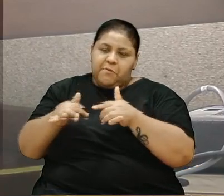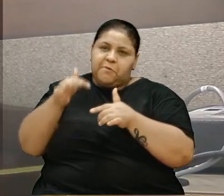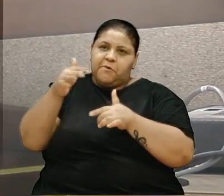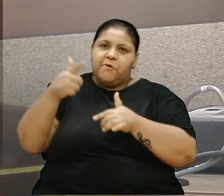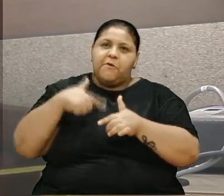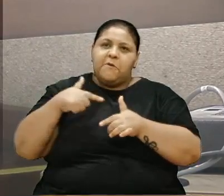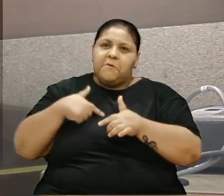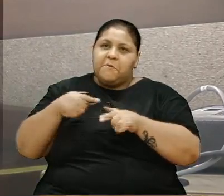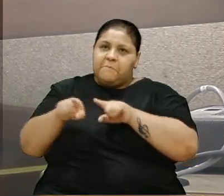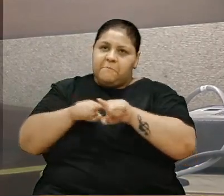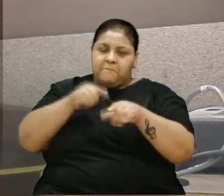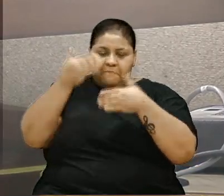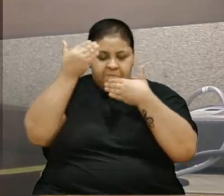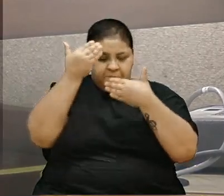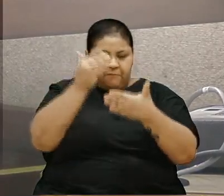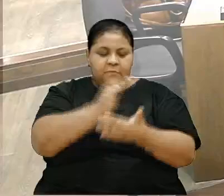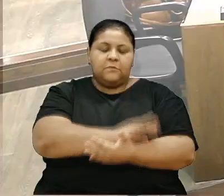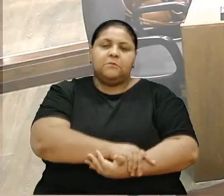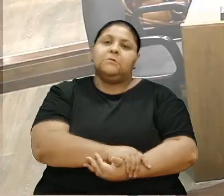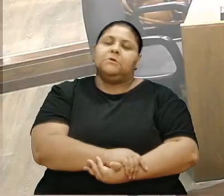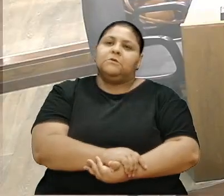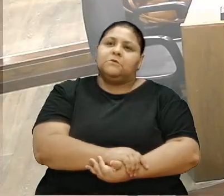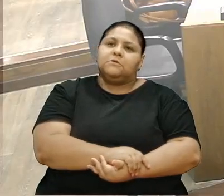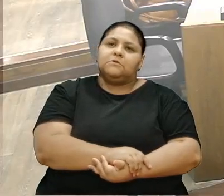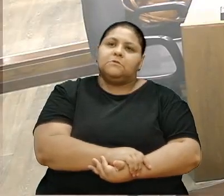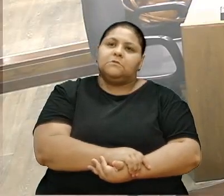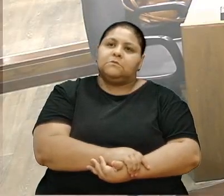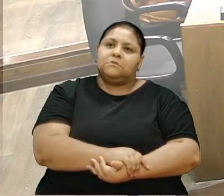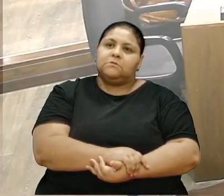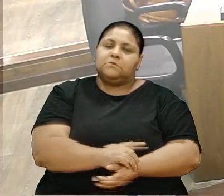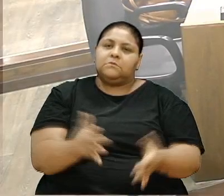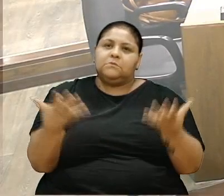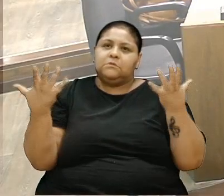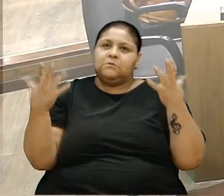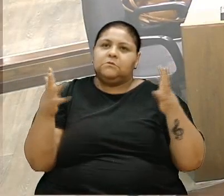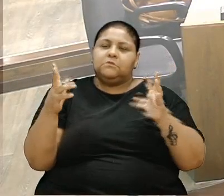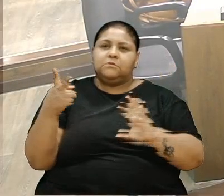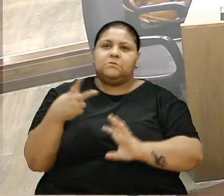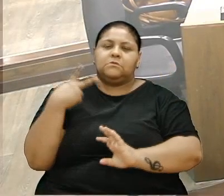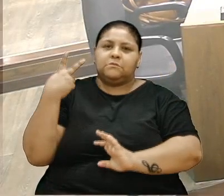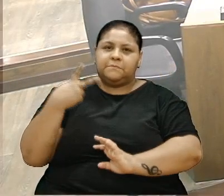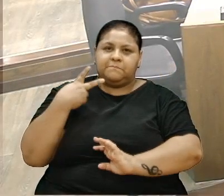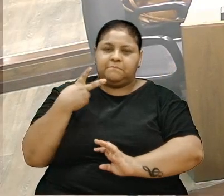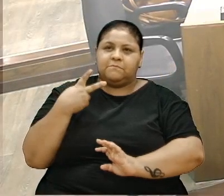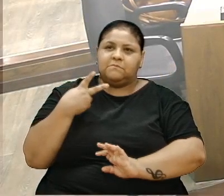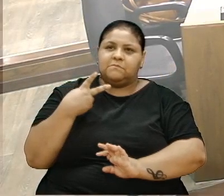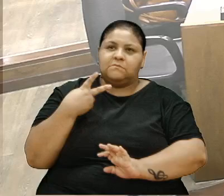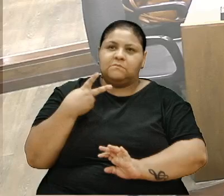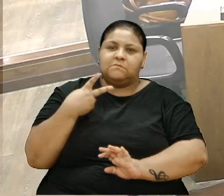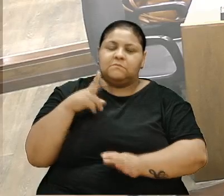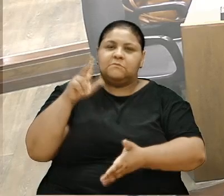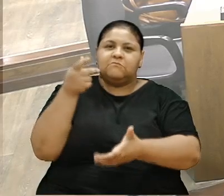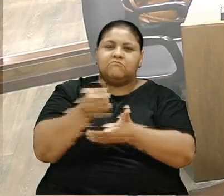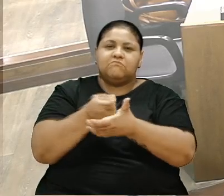parceiro, vereador Andressa. Obrigado, Daniel. Então, mais uma vez, meus parabéns, vereadora, conte com um parceiro para essa tua luta